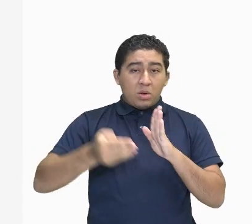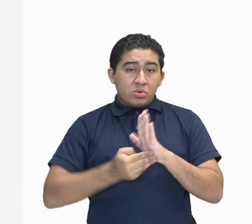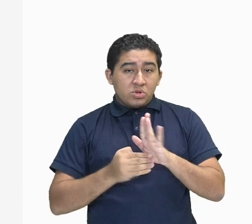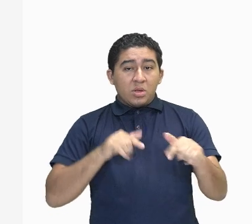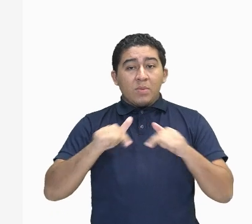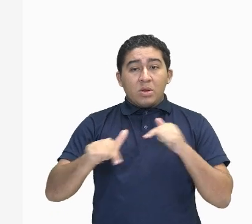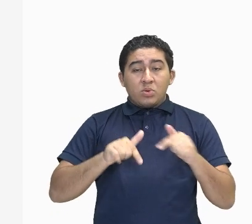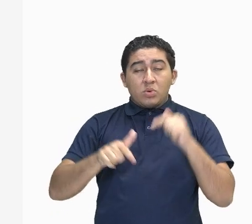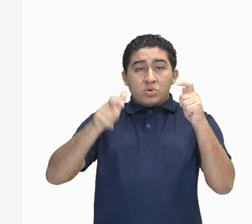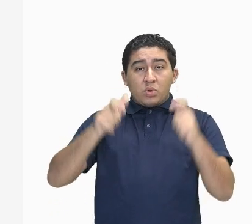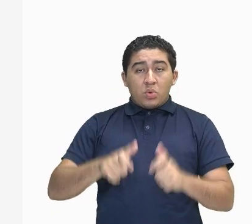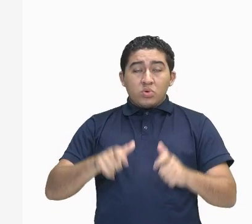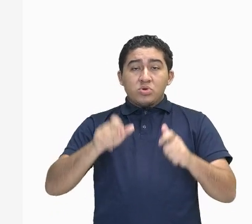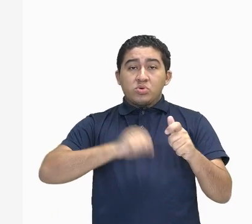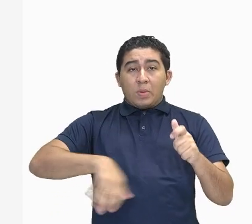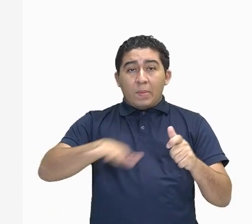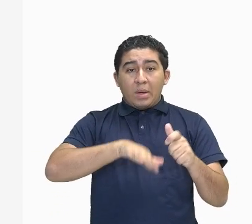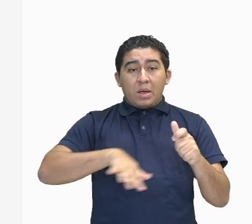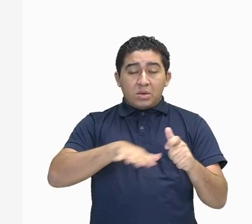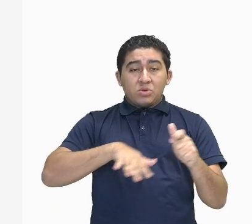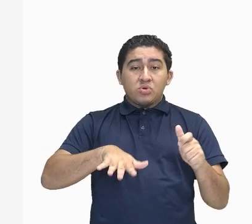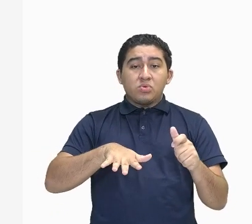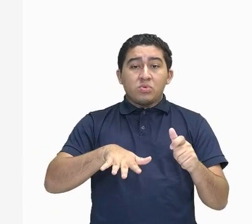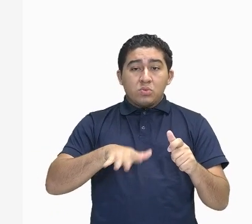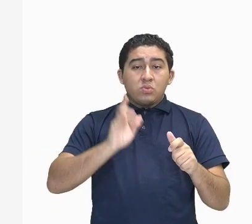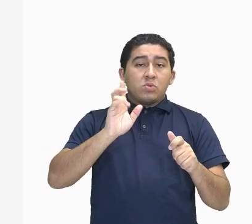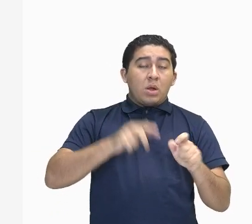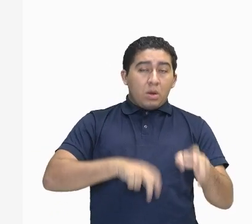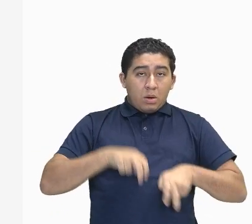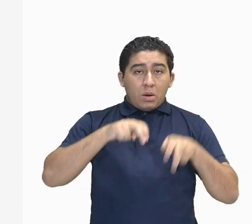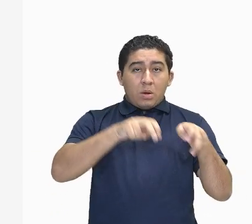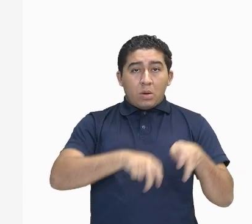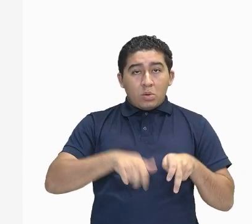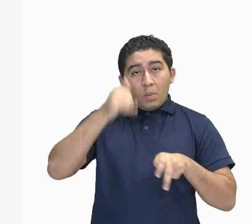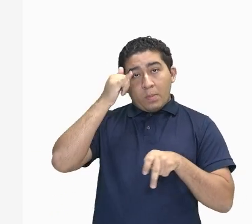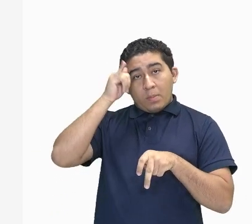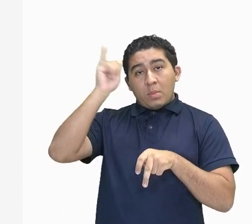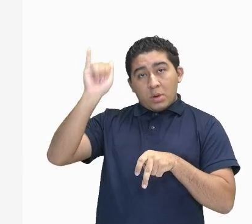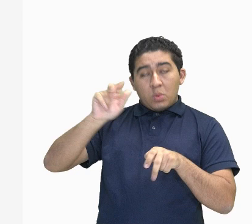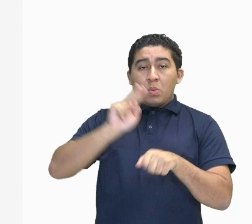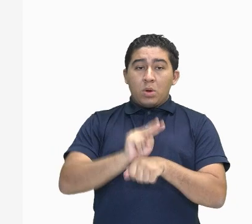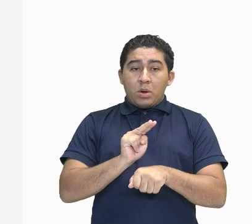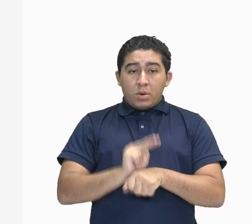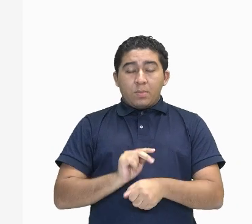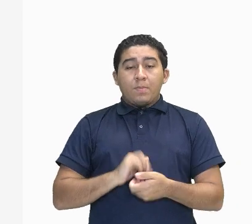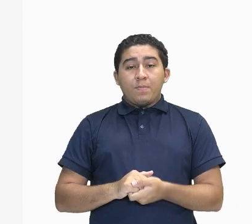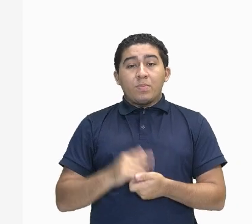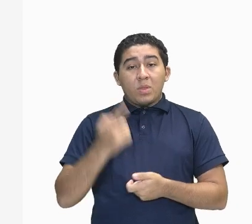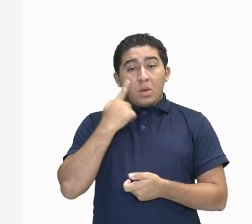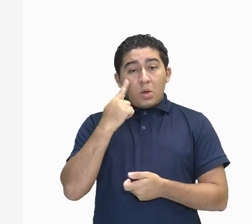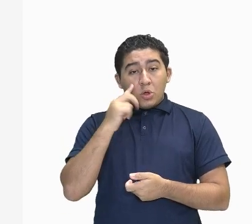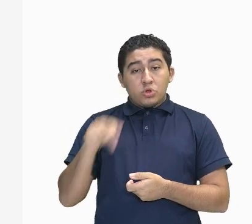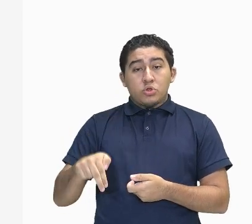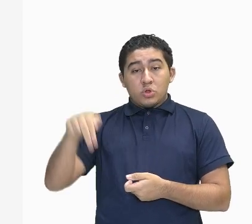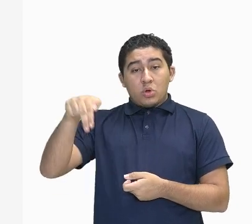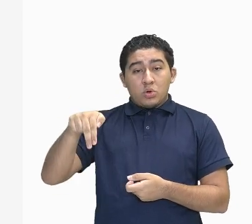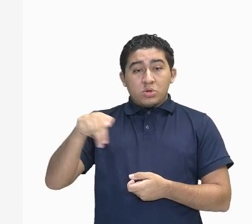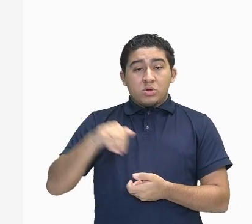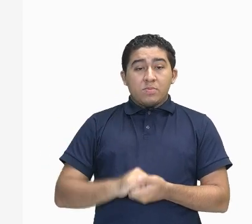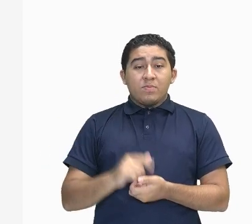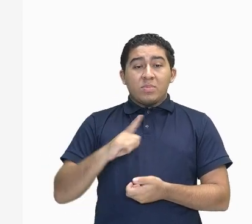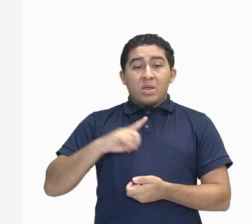total de trabalhadores nos estabelecimentos agropecuários. Olha só a região norte, com